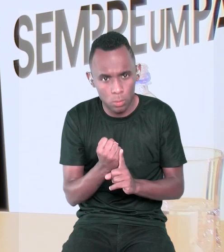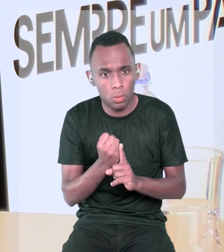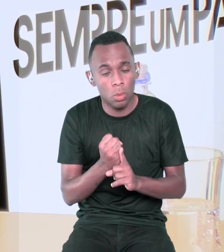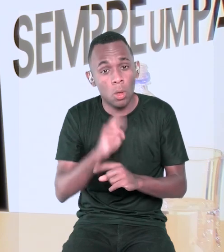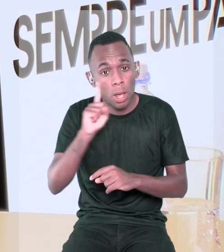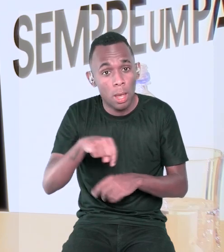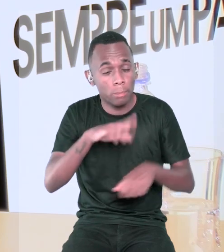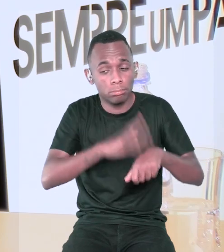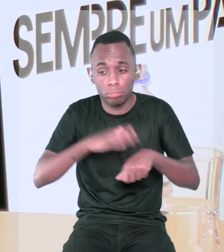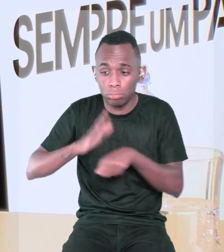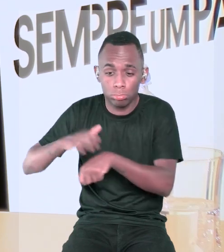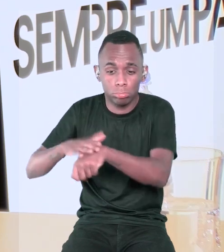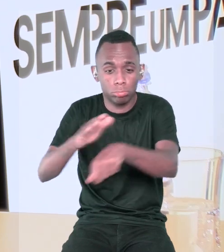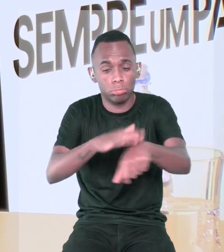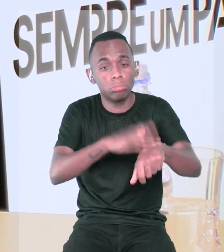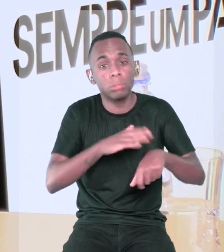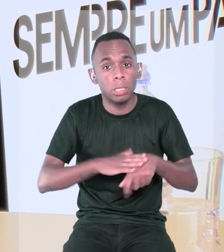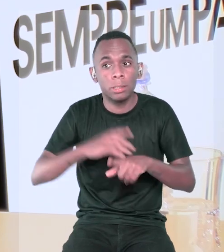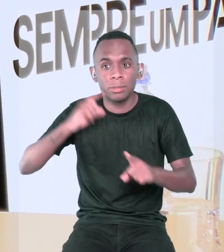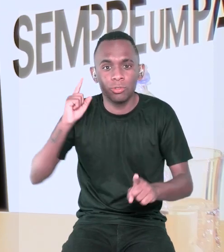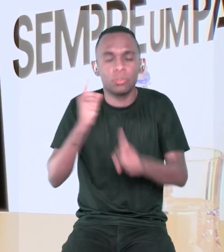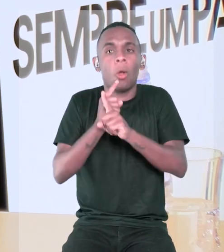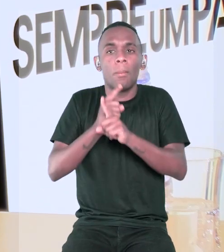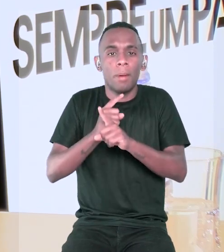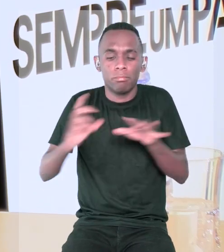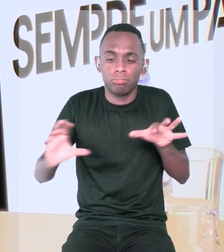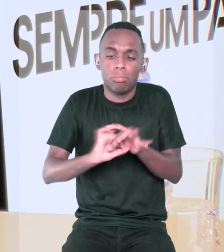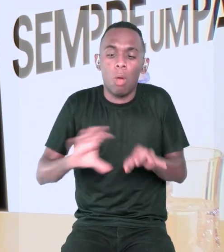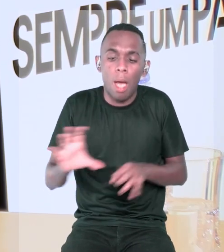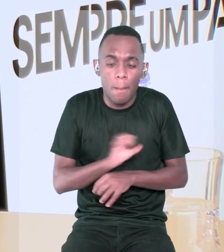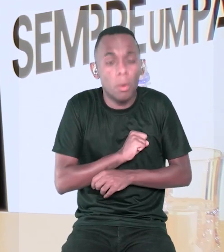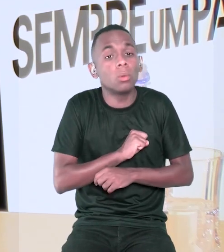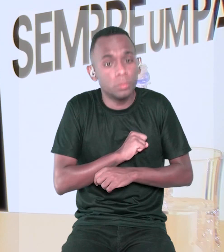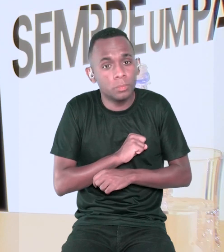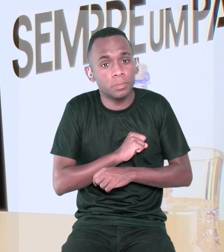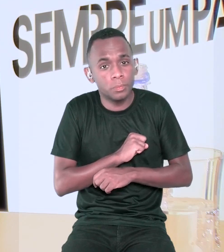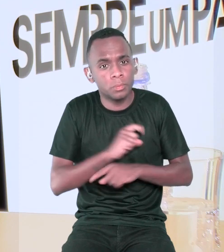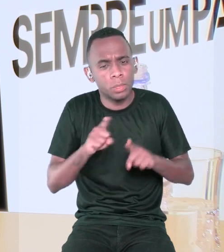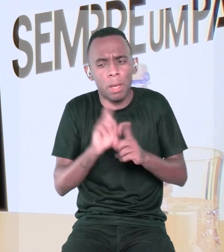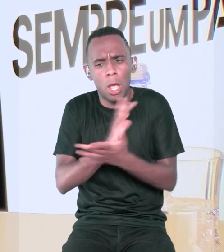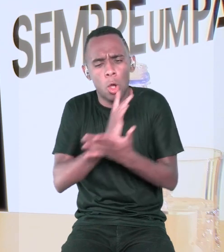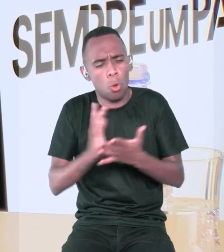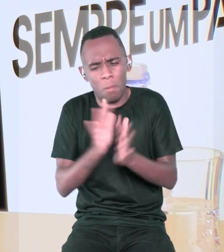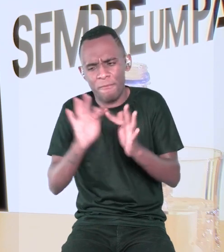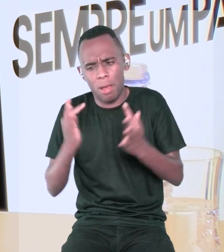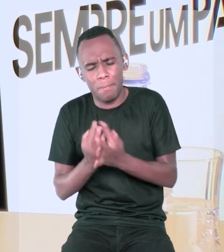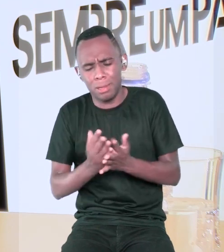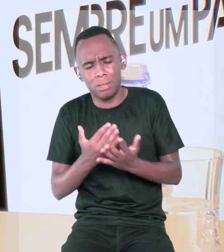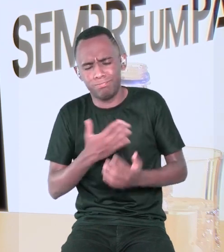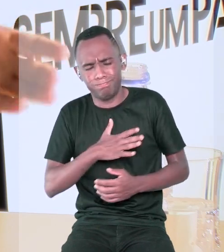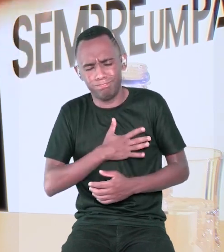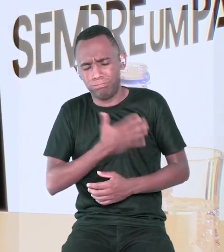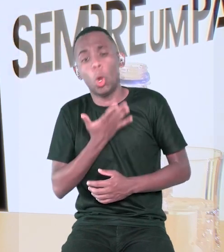sociais, e sim indivíduos que assim se descobrem pelo amor. Inimigos pelas